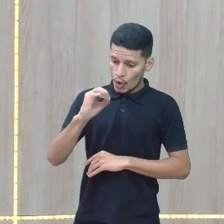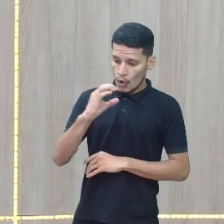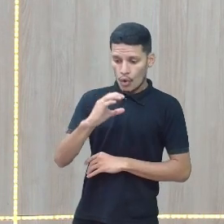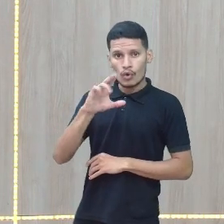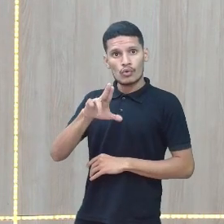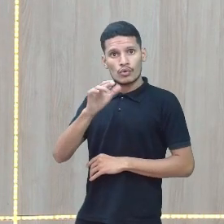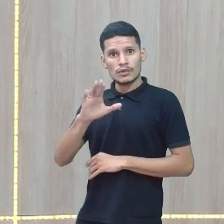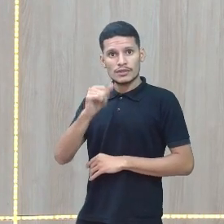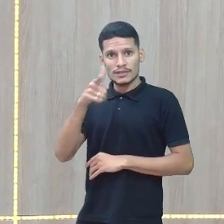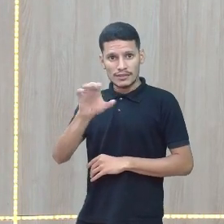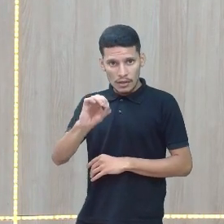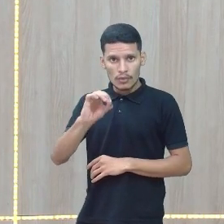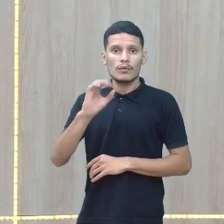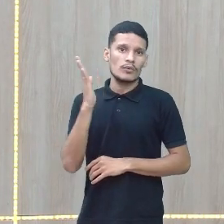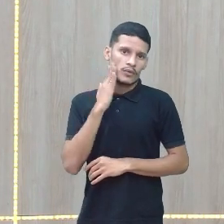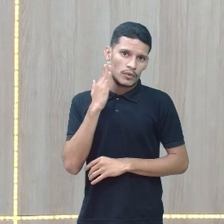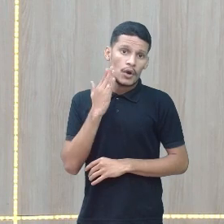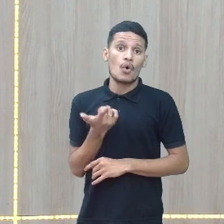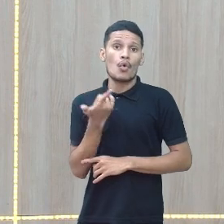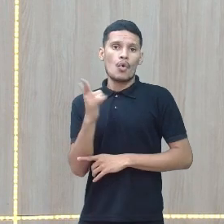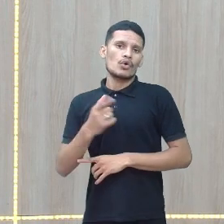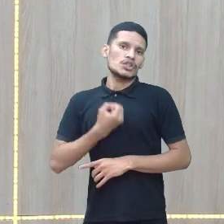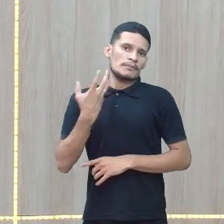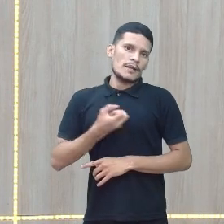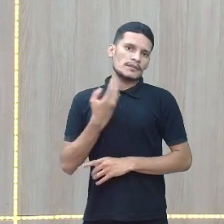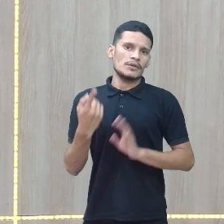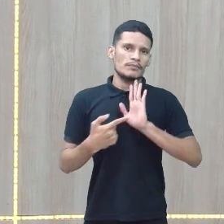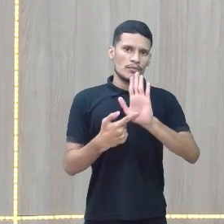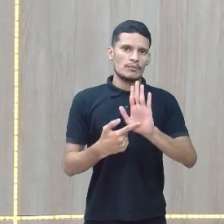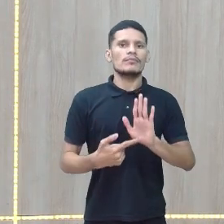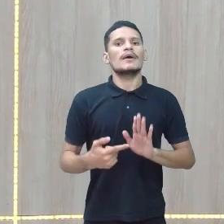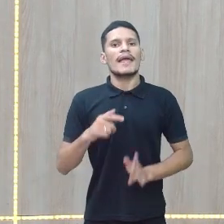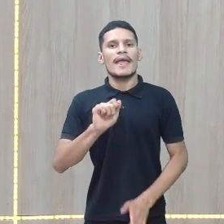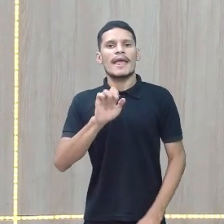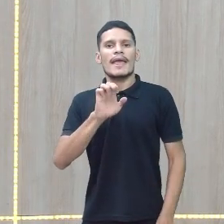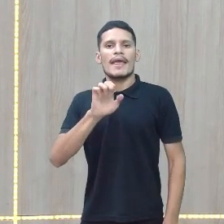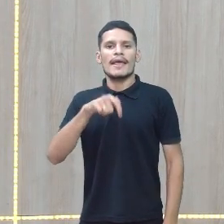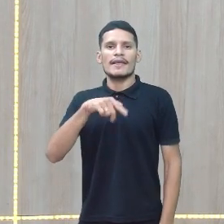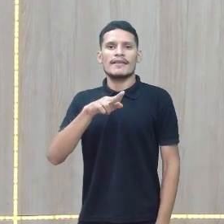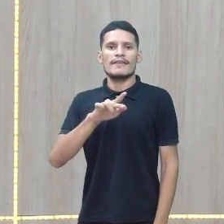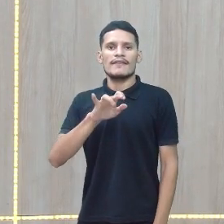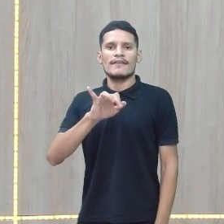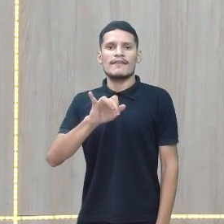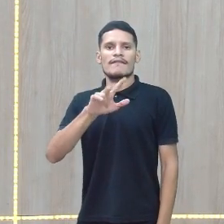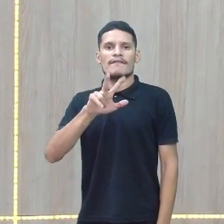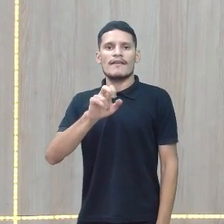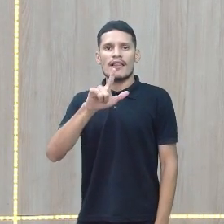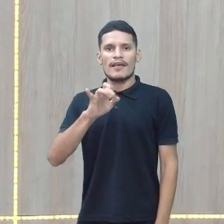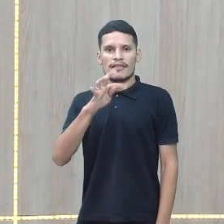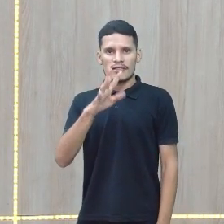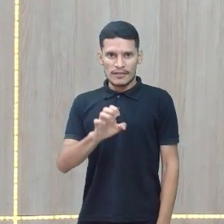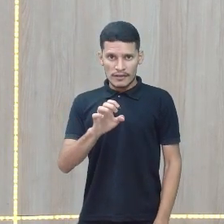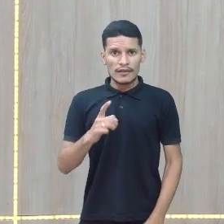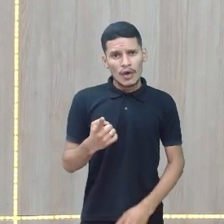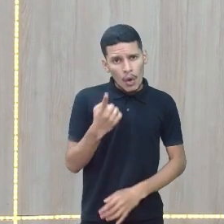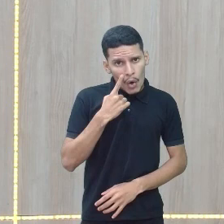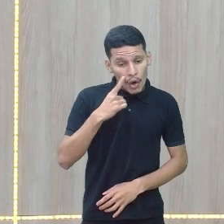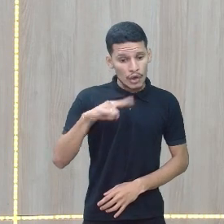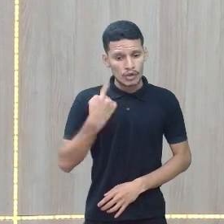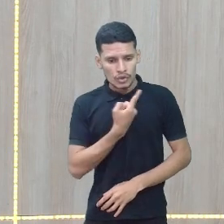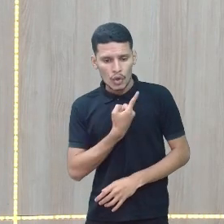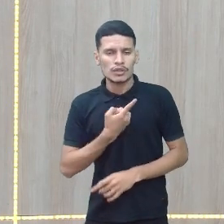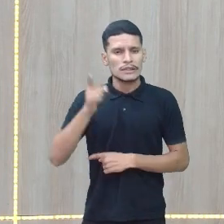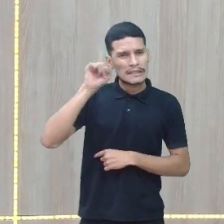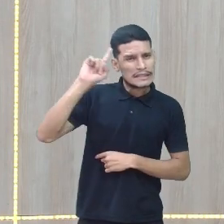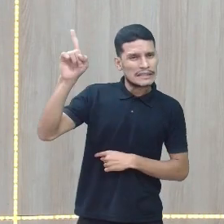equivalente. Vocês estão vendo que o nosso conhecimento está sendo, não é? Dia após dia,